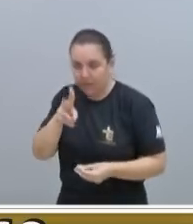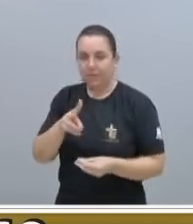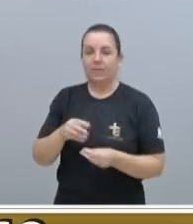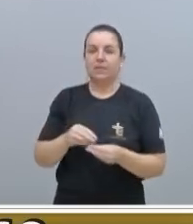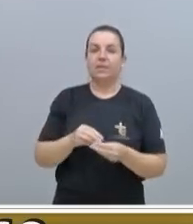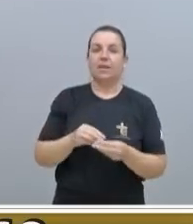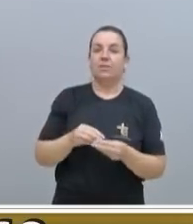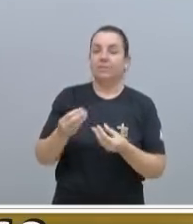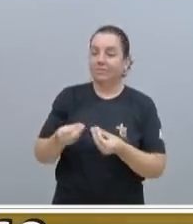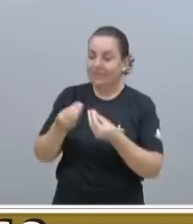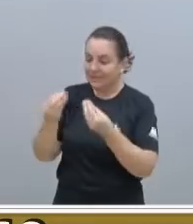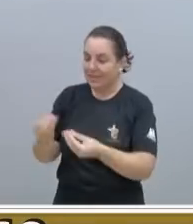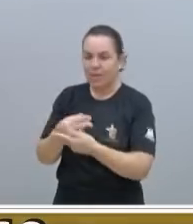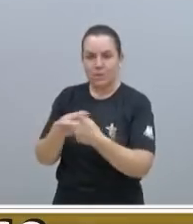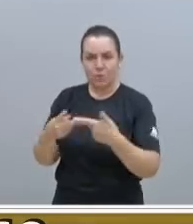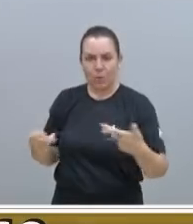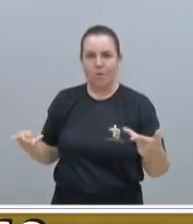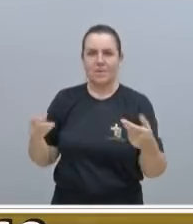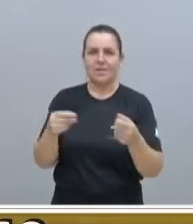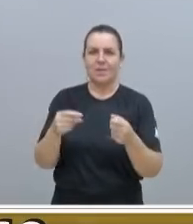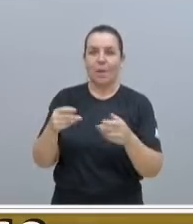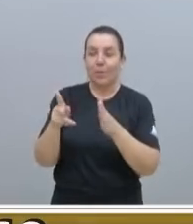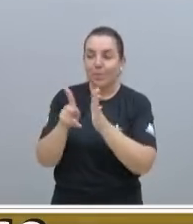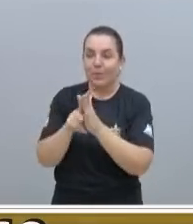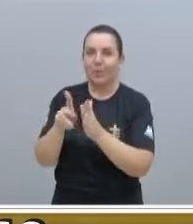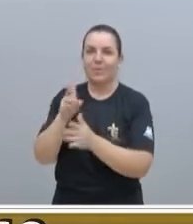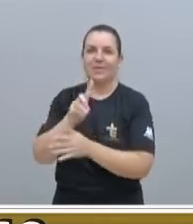promover o próprio deus